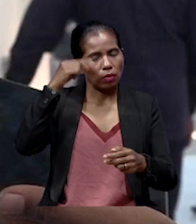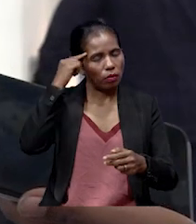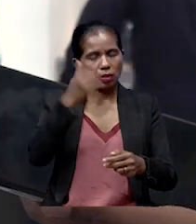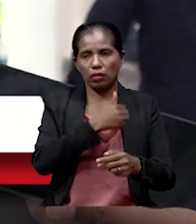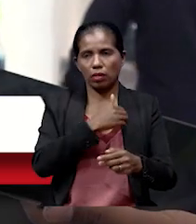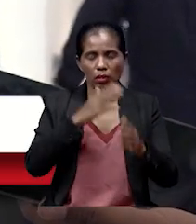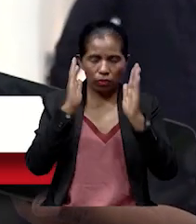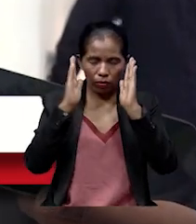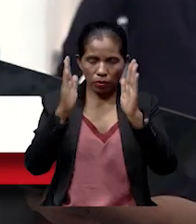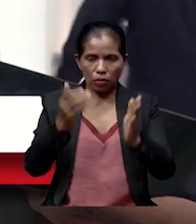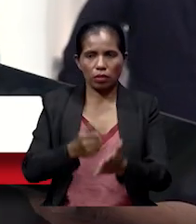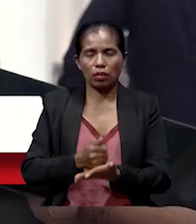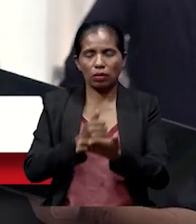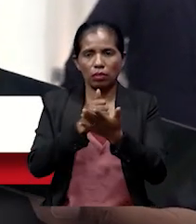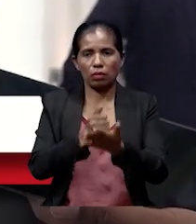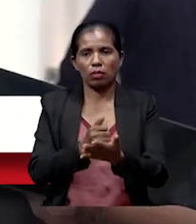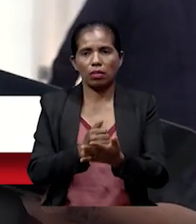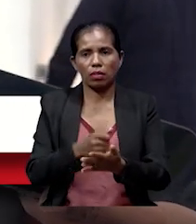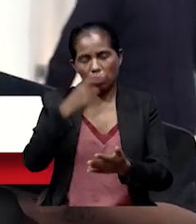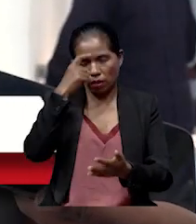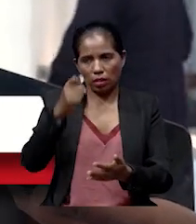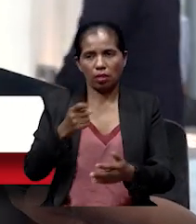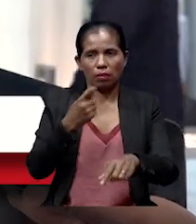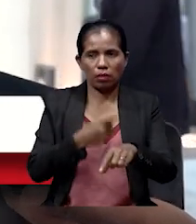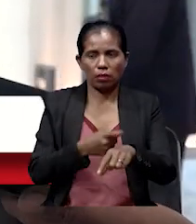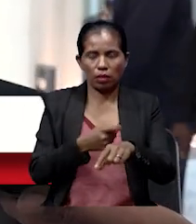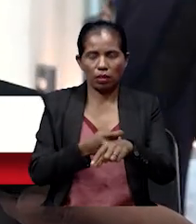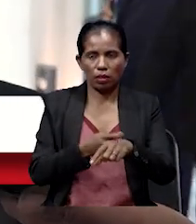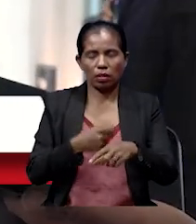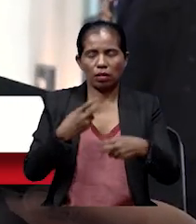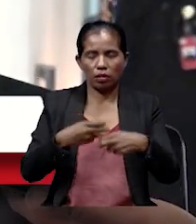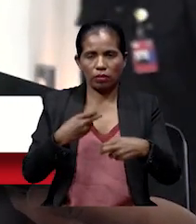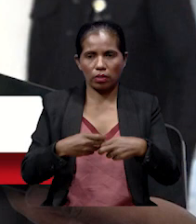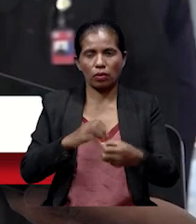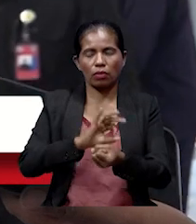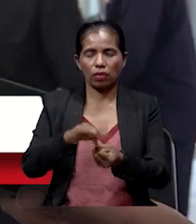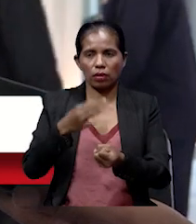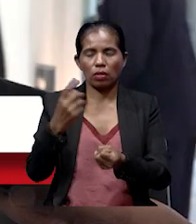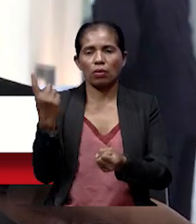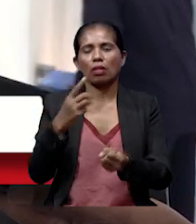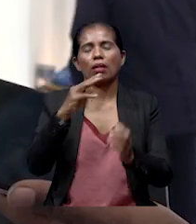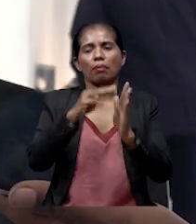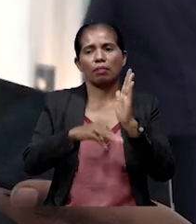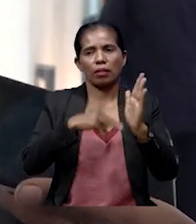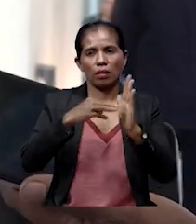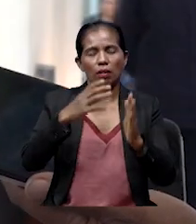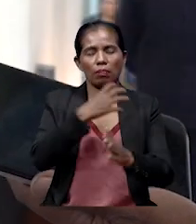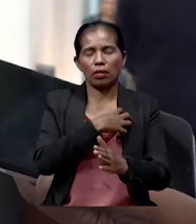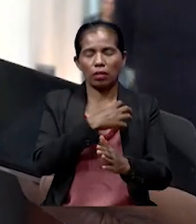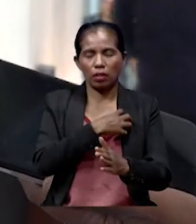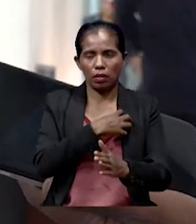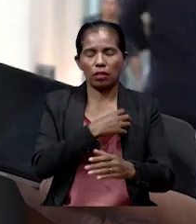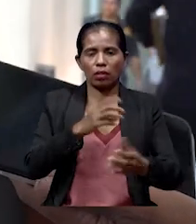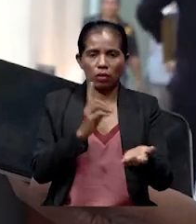atenção devia, né? Tem que estar atenção de dia, também é tempo, momento difícil, lançar Covid, são média. Polícia,